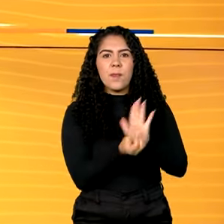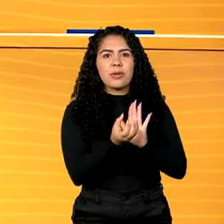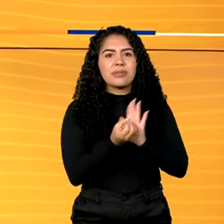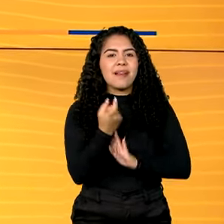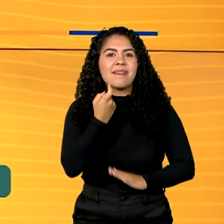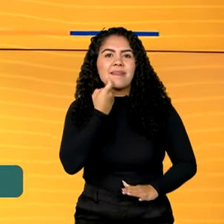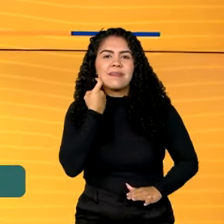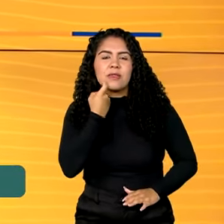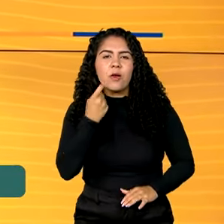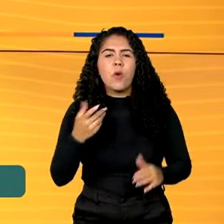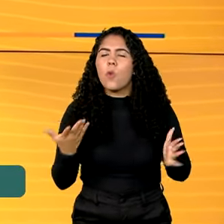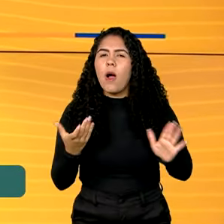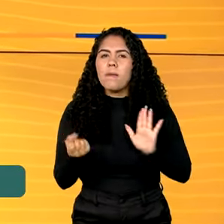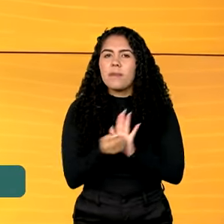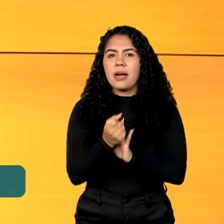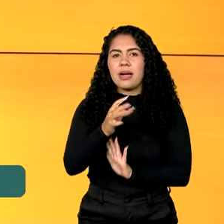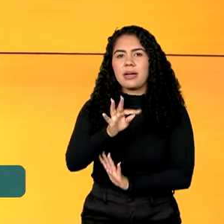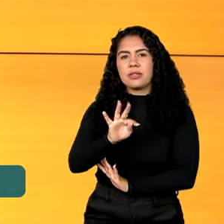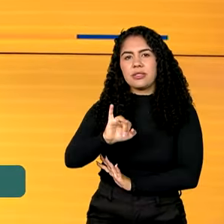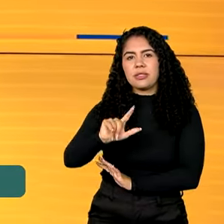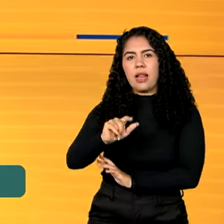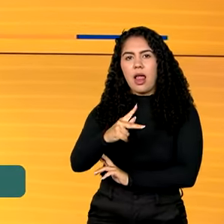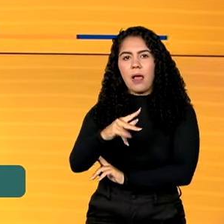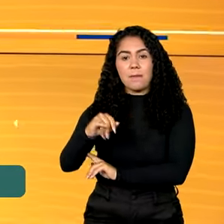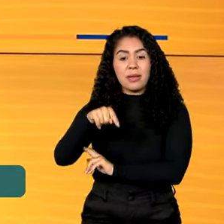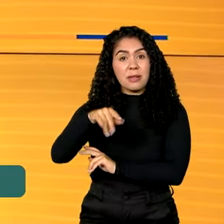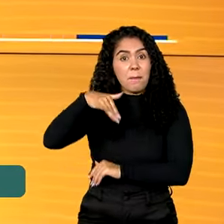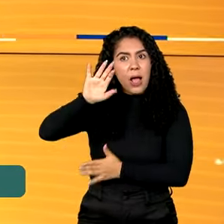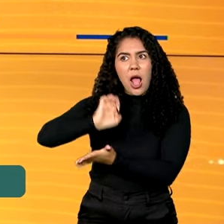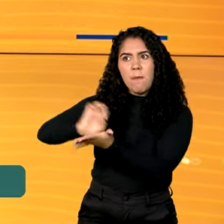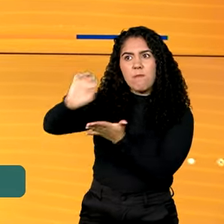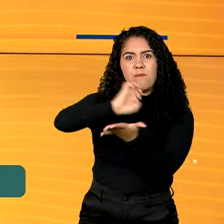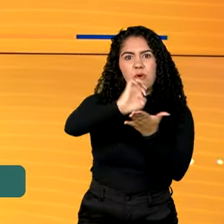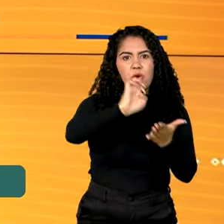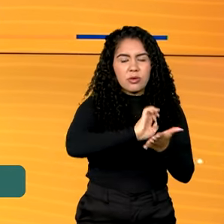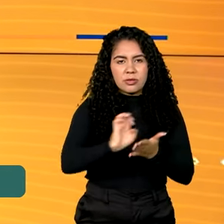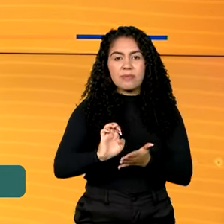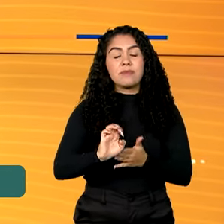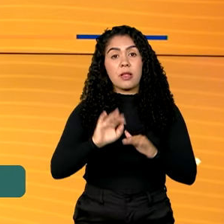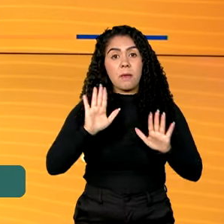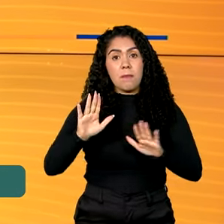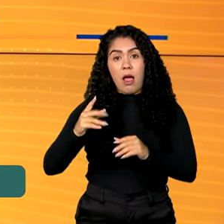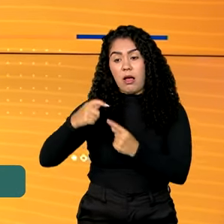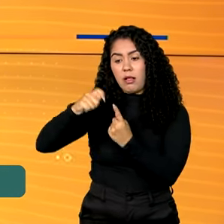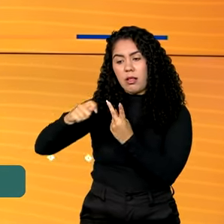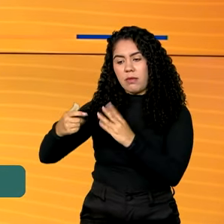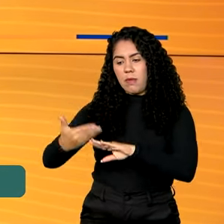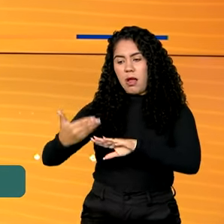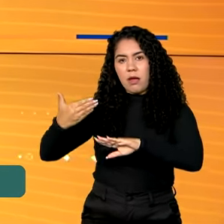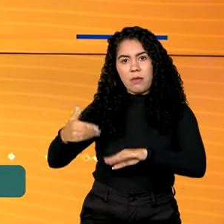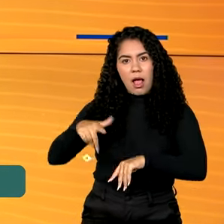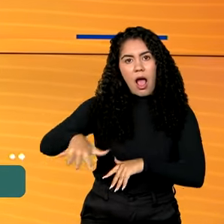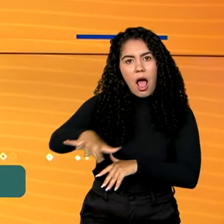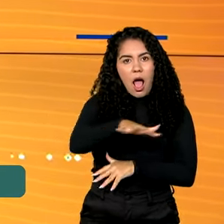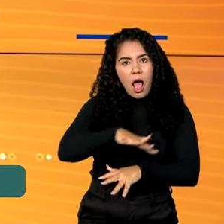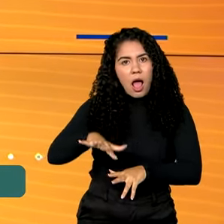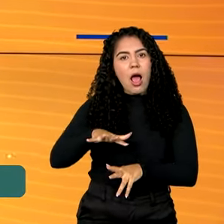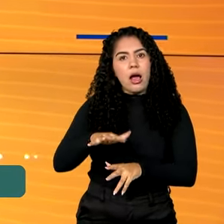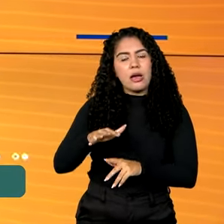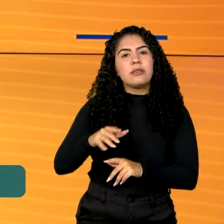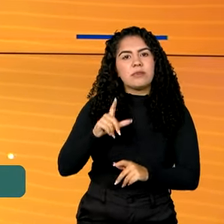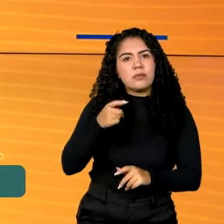o peixe mais produzido e mais exportado pelo país. No último trimestre, o setor pesqueiro aumentou os números